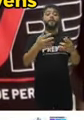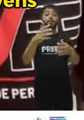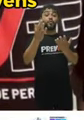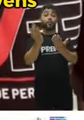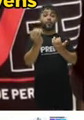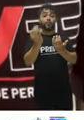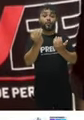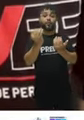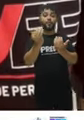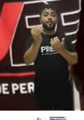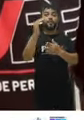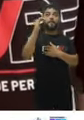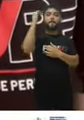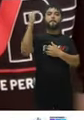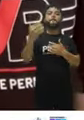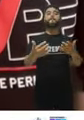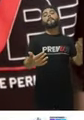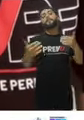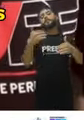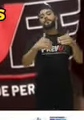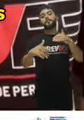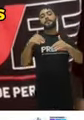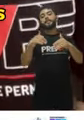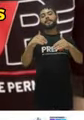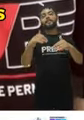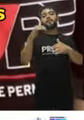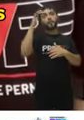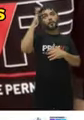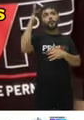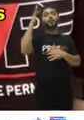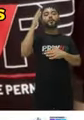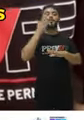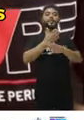jovens e adultos que têm o sonho de